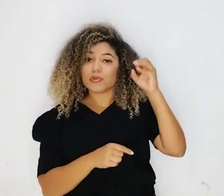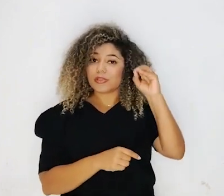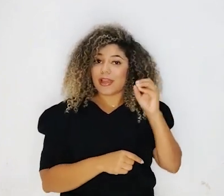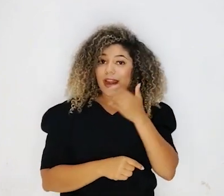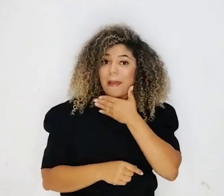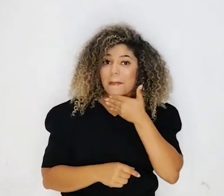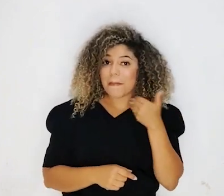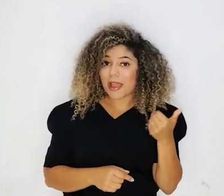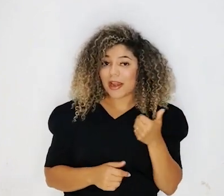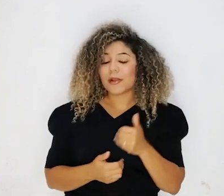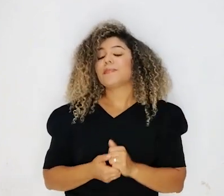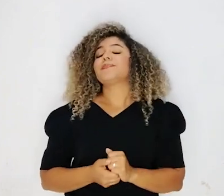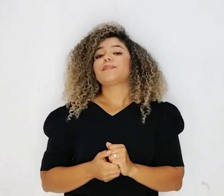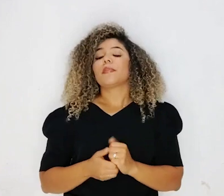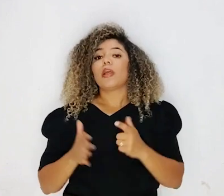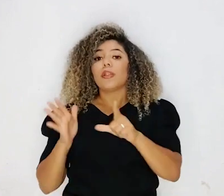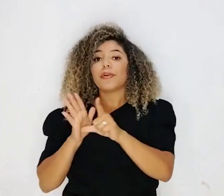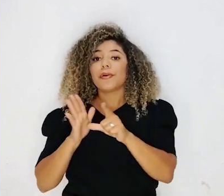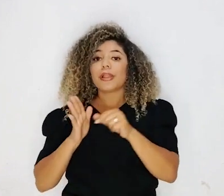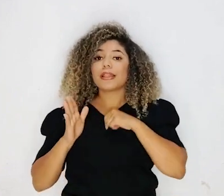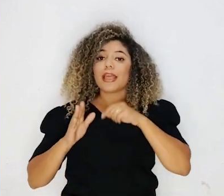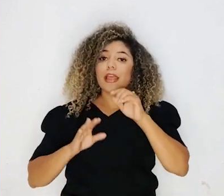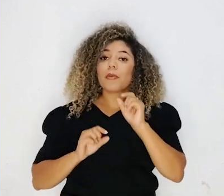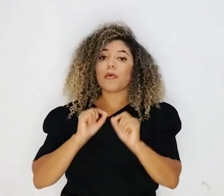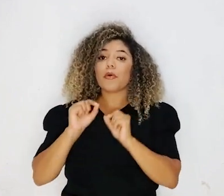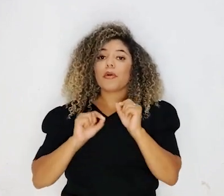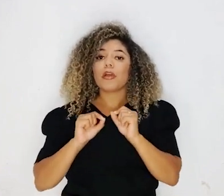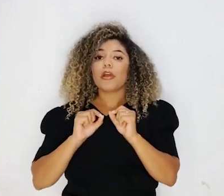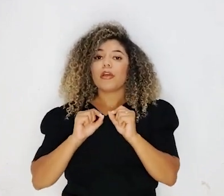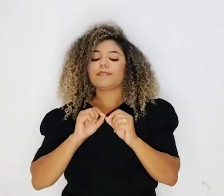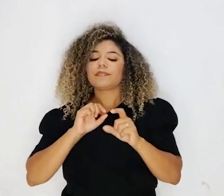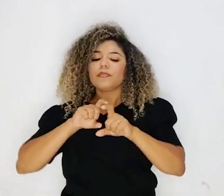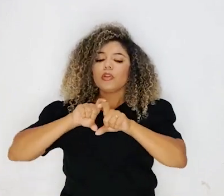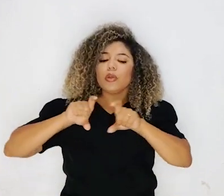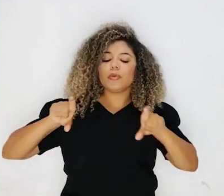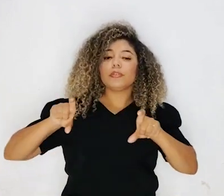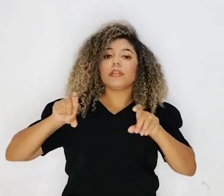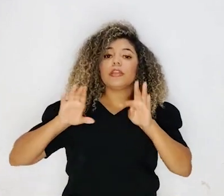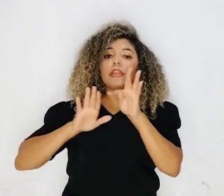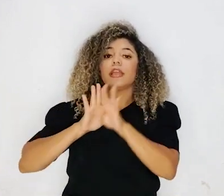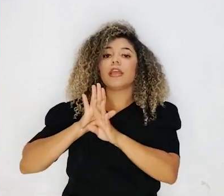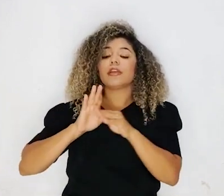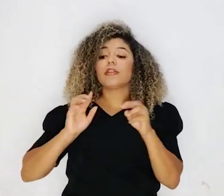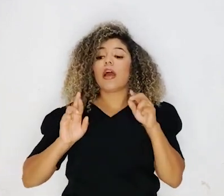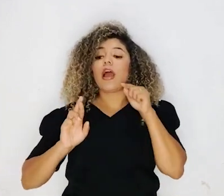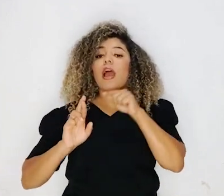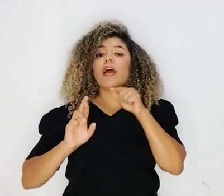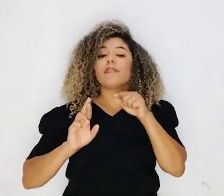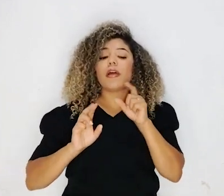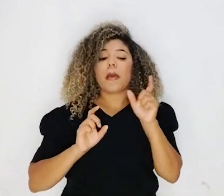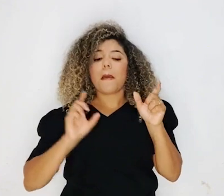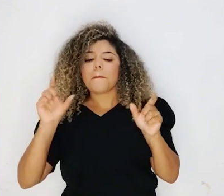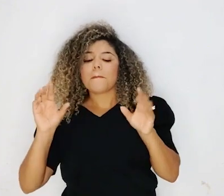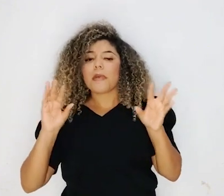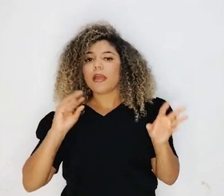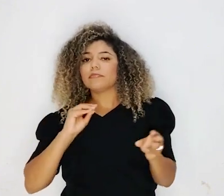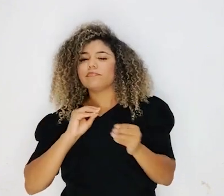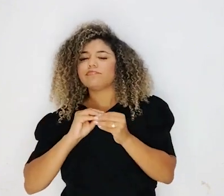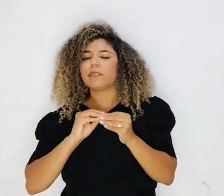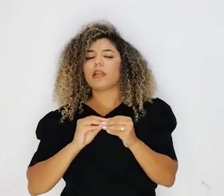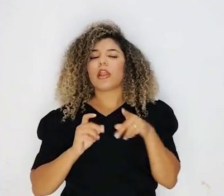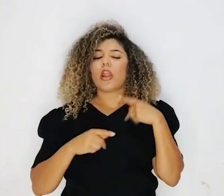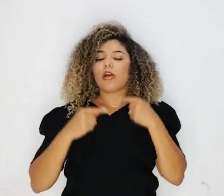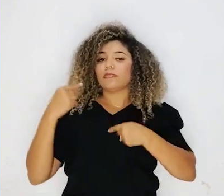marketing no comércio, né? E aí a gente tem aqui abaixo a fonte do nosso texto, né? Ele foi pegado aí alguns pedaços para a